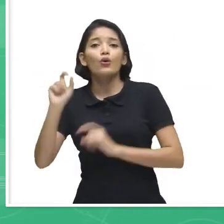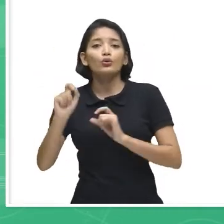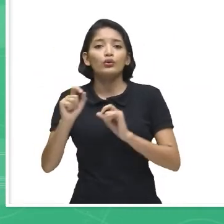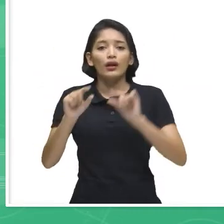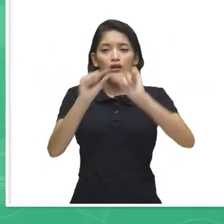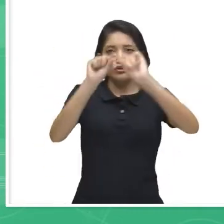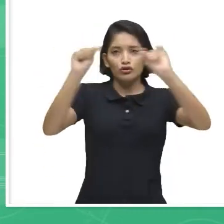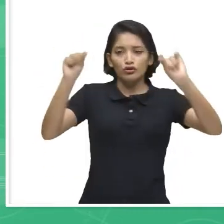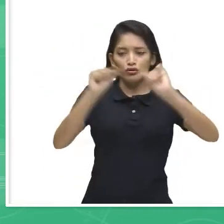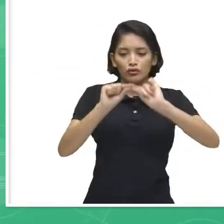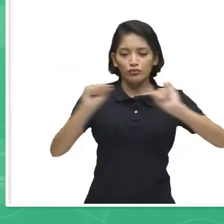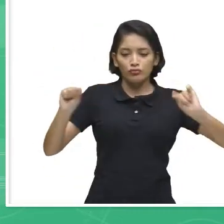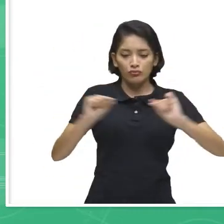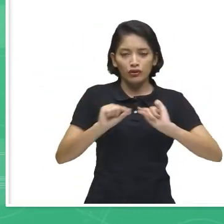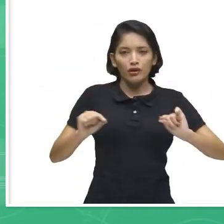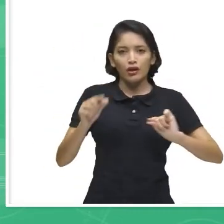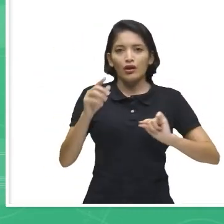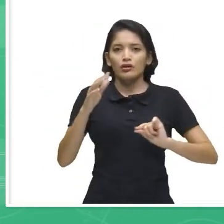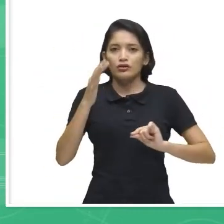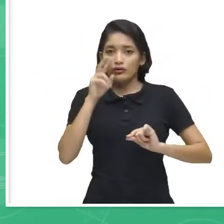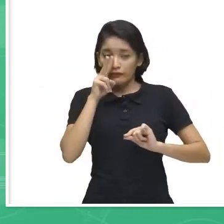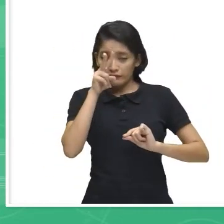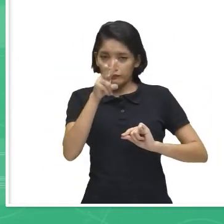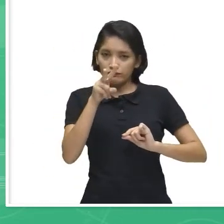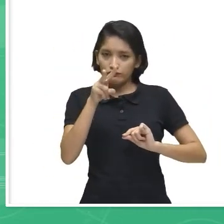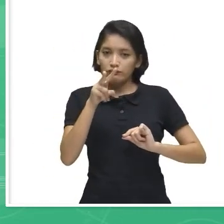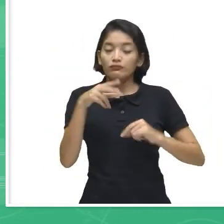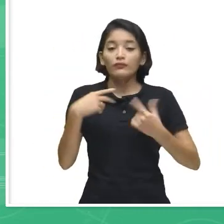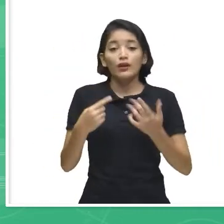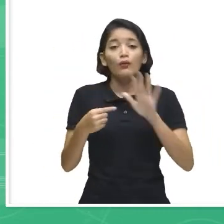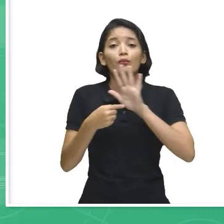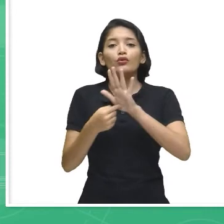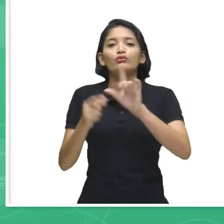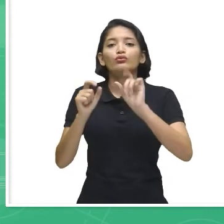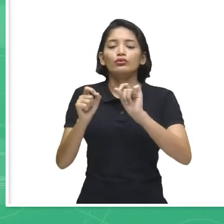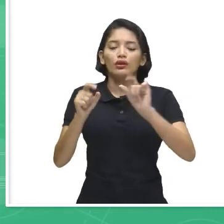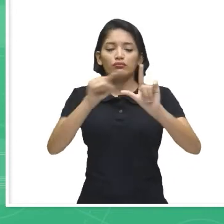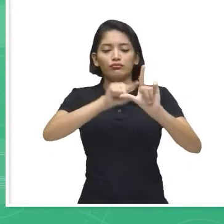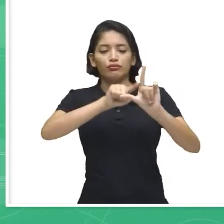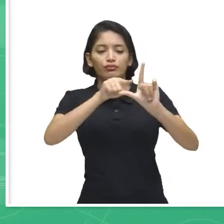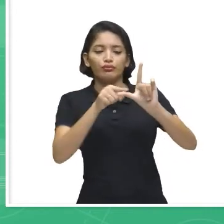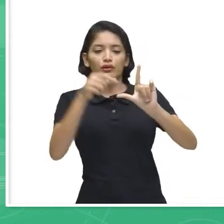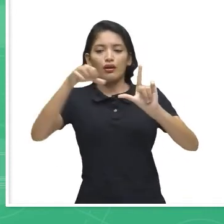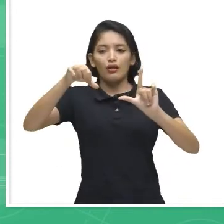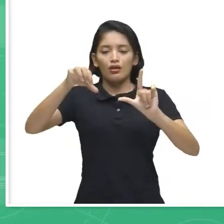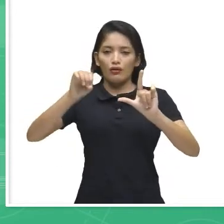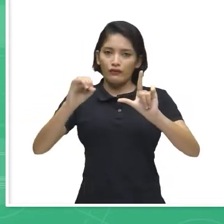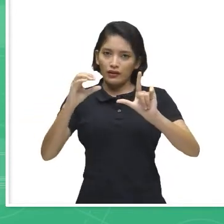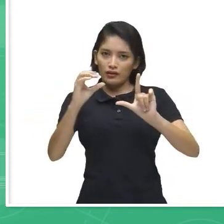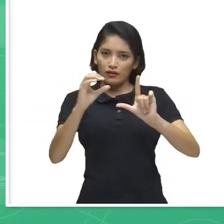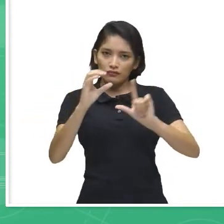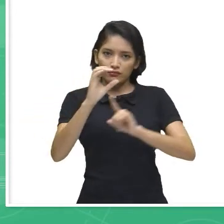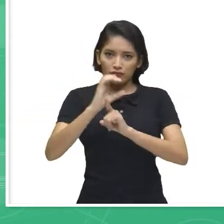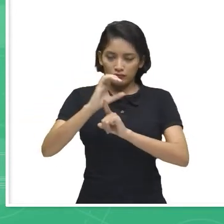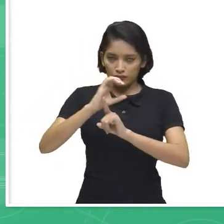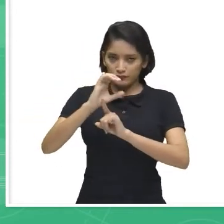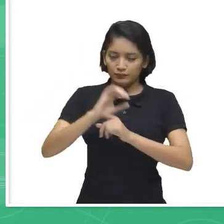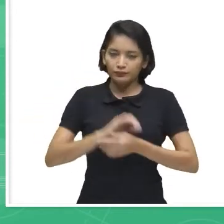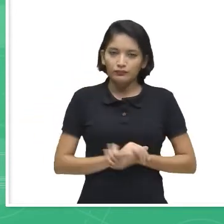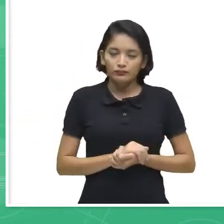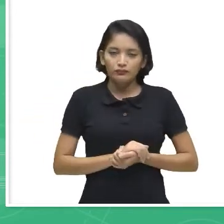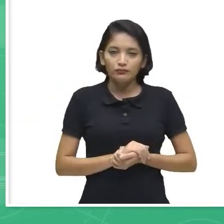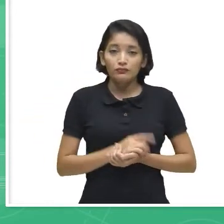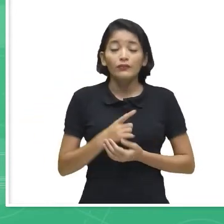estão pontilhadas. Veja de novo, olha, elas formam um ângulo de 90 graus, beleza? Então, nós temos aí essas